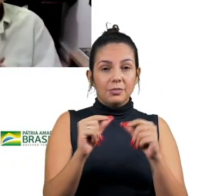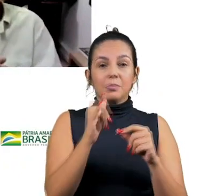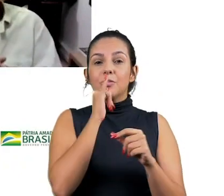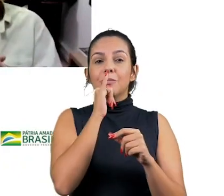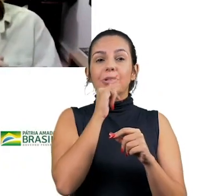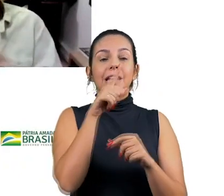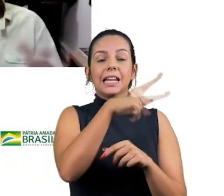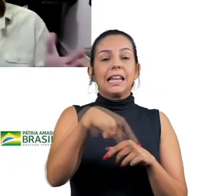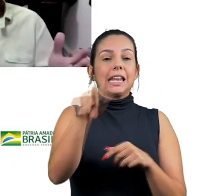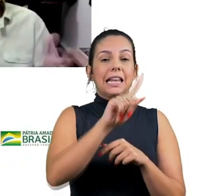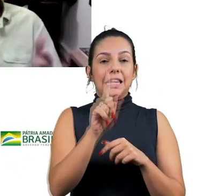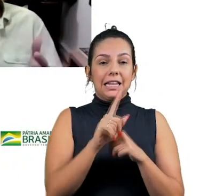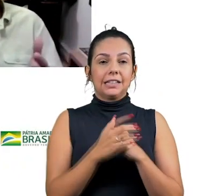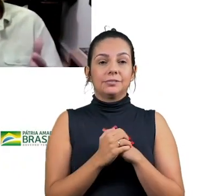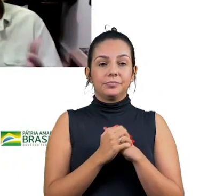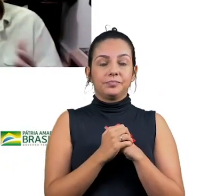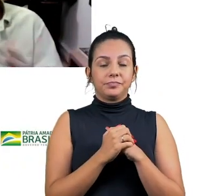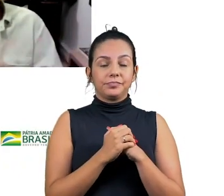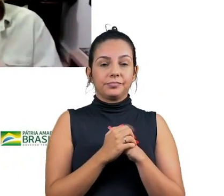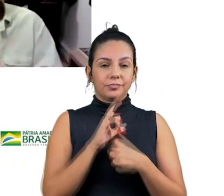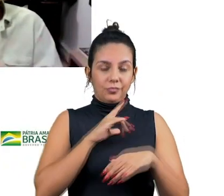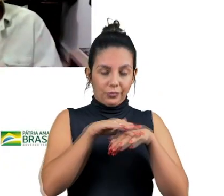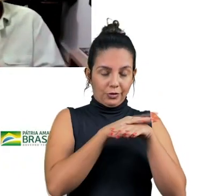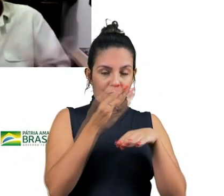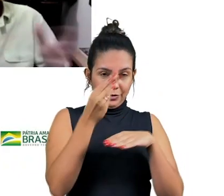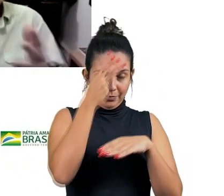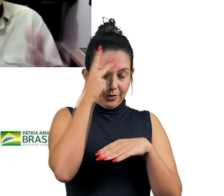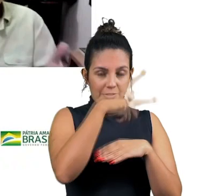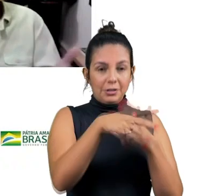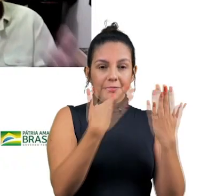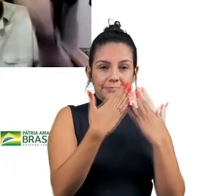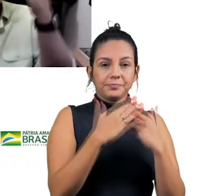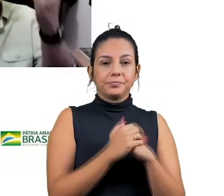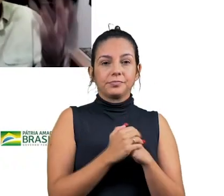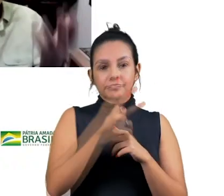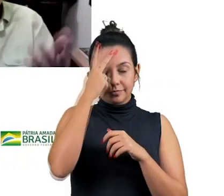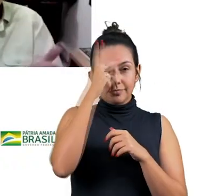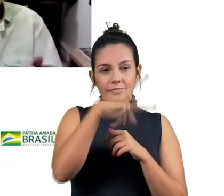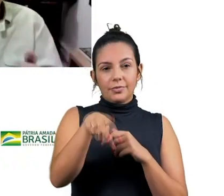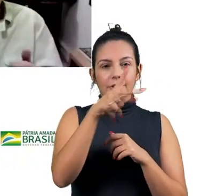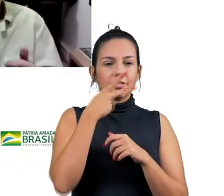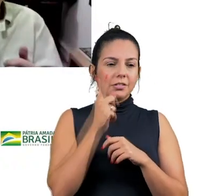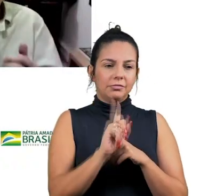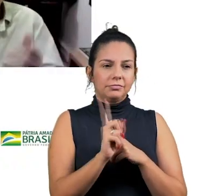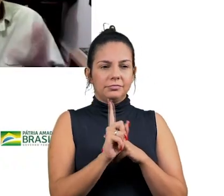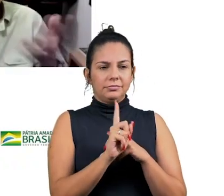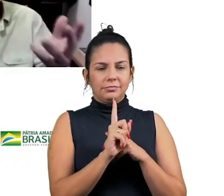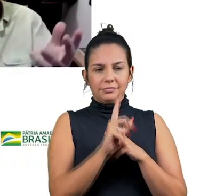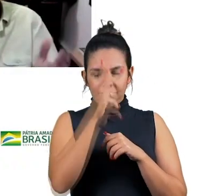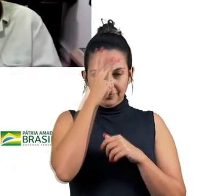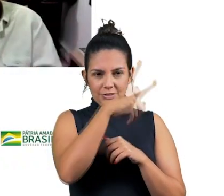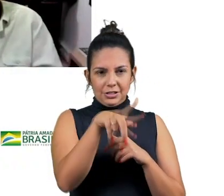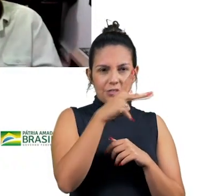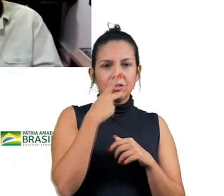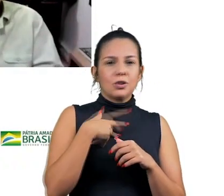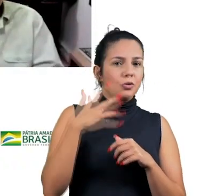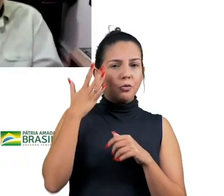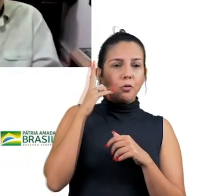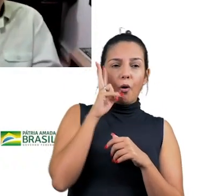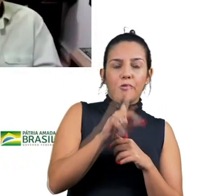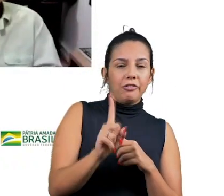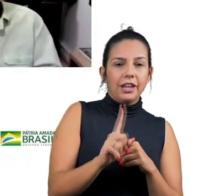ninguém se deu conta, eu acho, eu tenho conversado com muita gente sobre isso, e as pessoas dizem, cara, não me passou, eu não vi